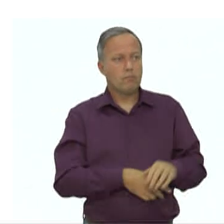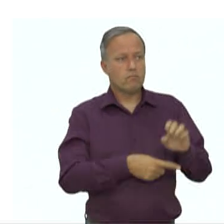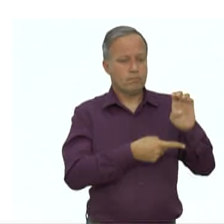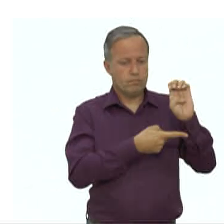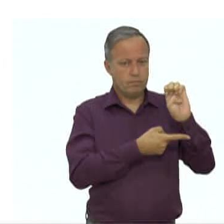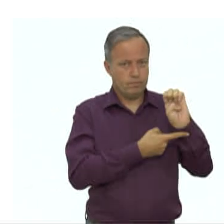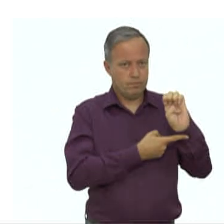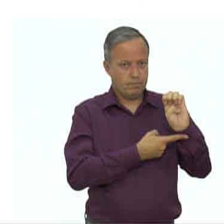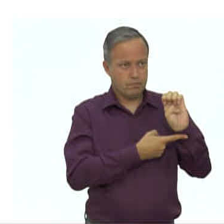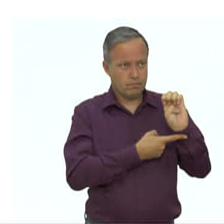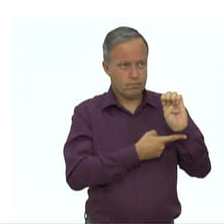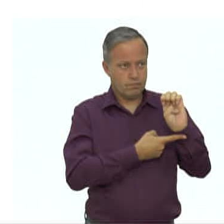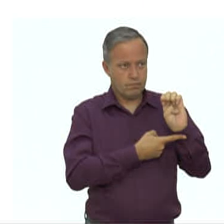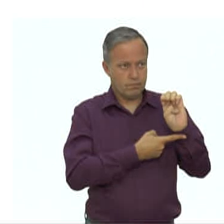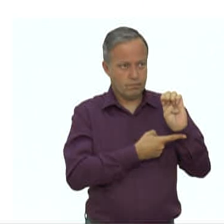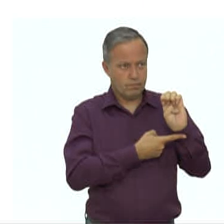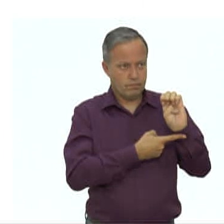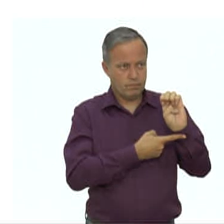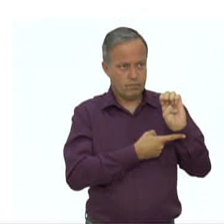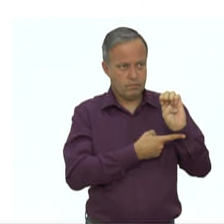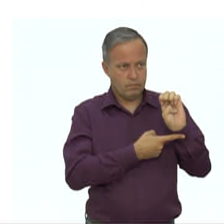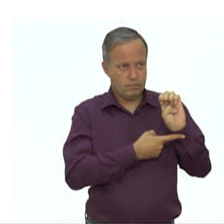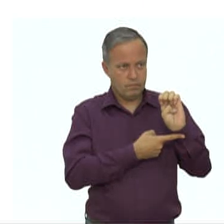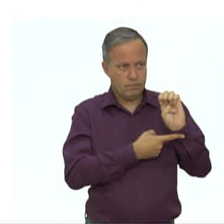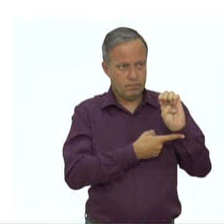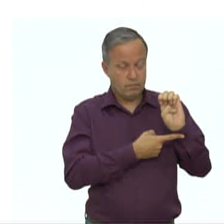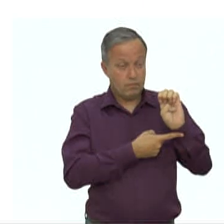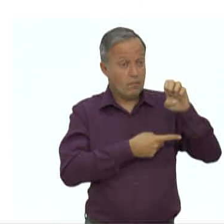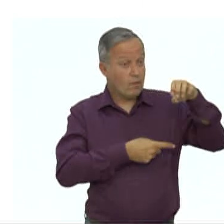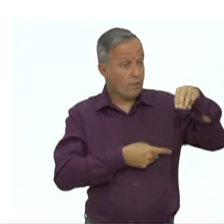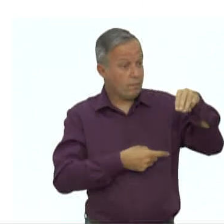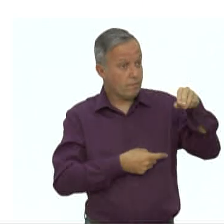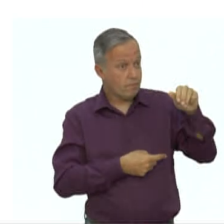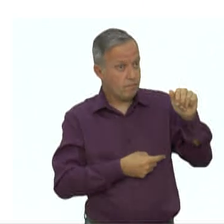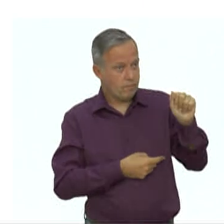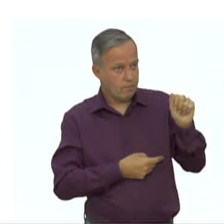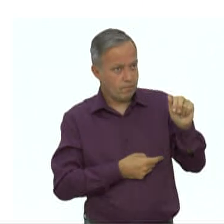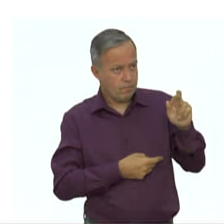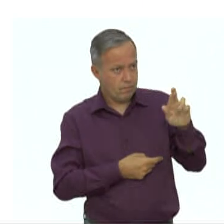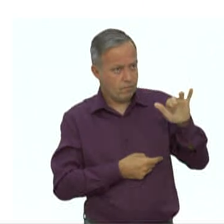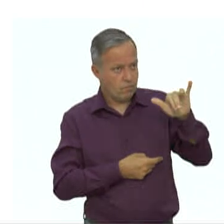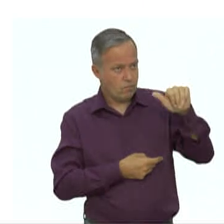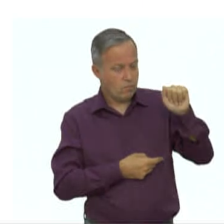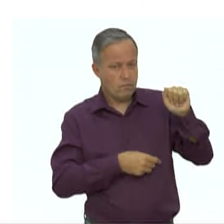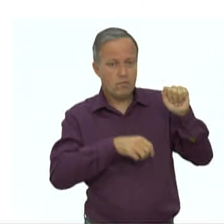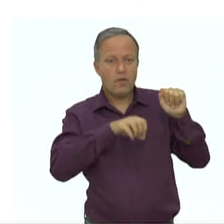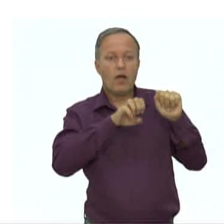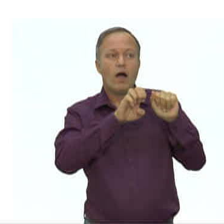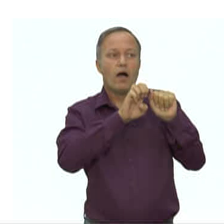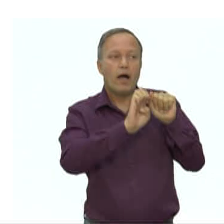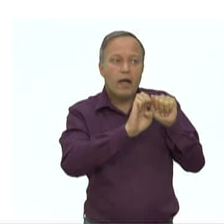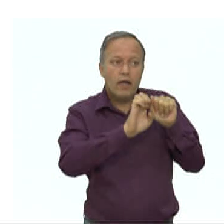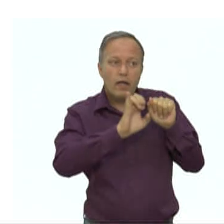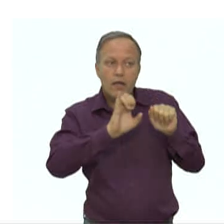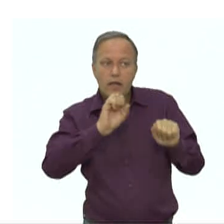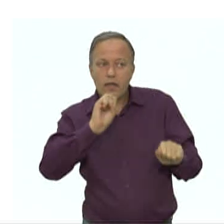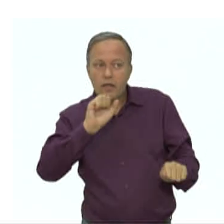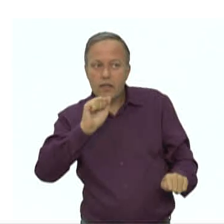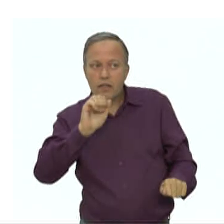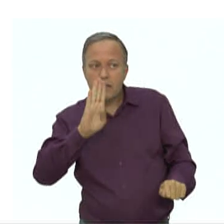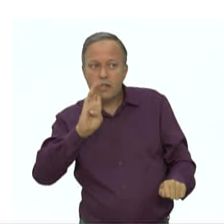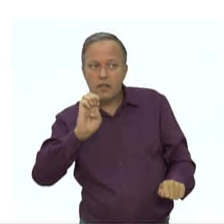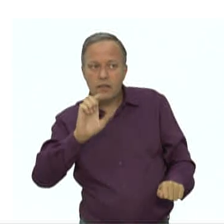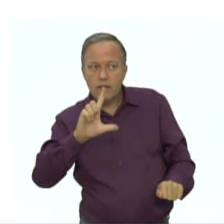E. Maria e Isabel. Ó o I aqui de Isabel, por isso